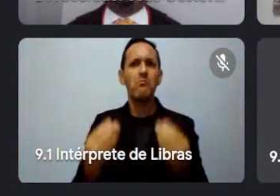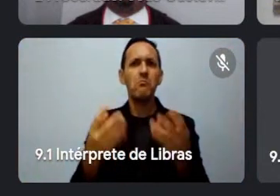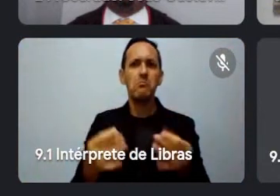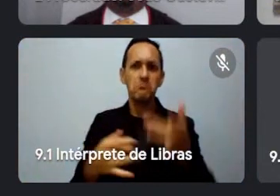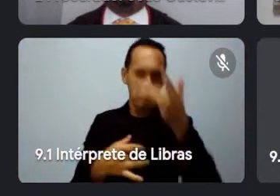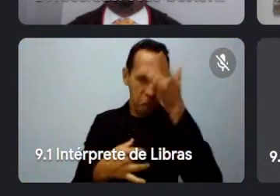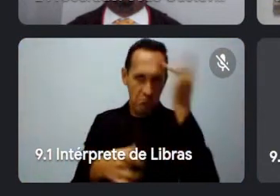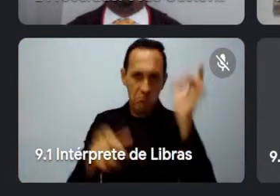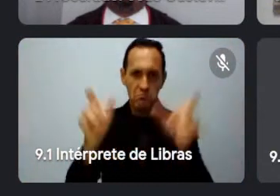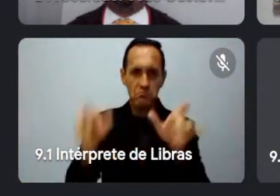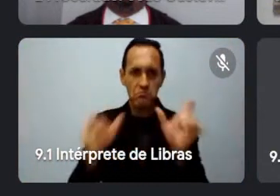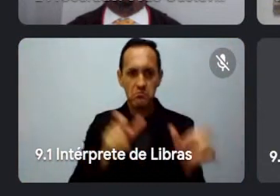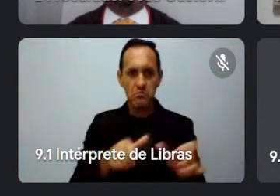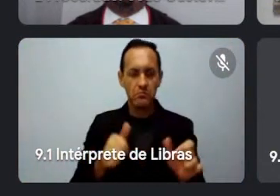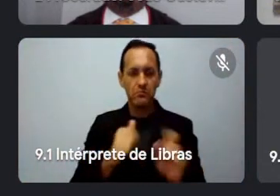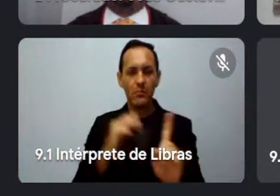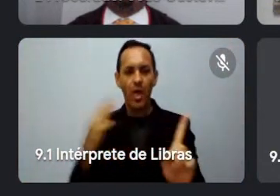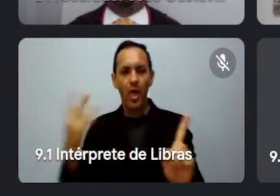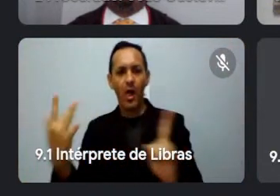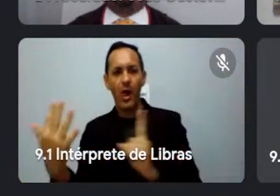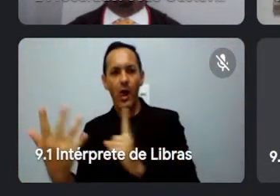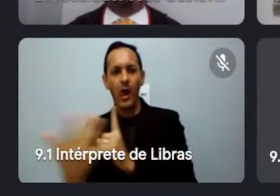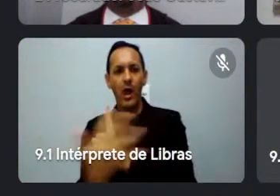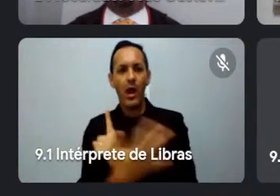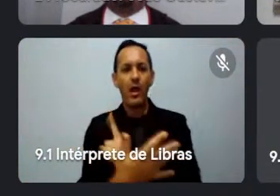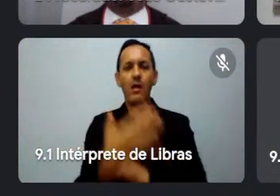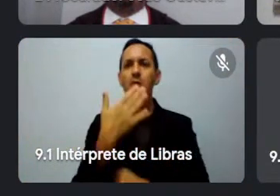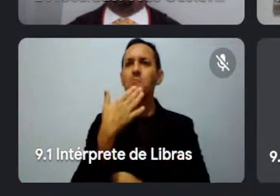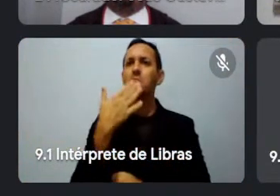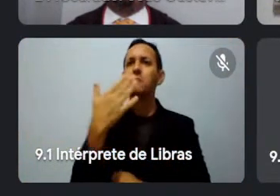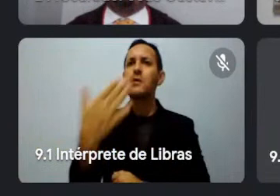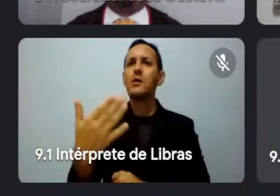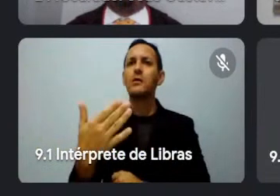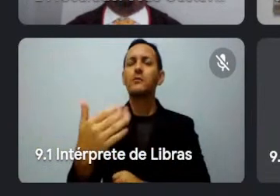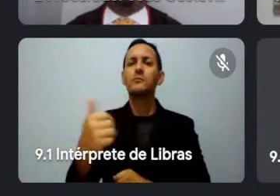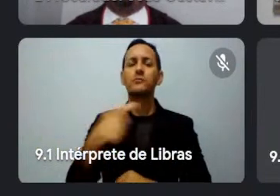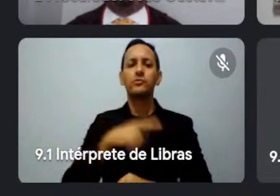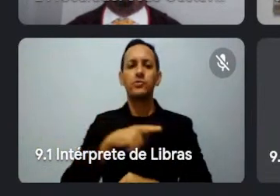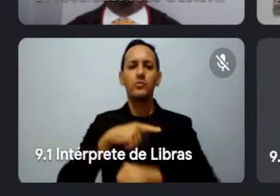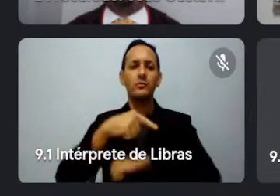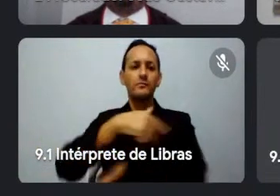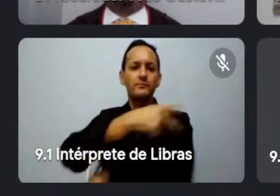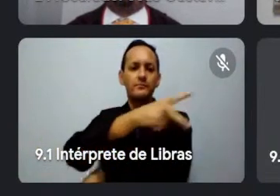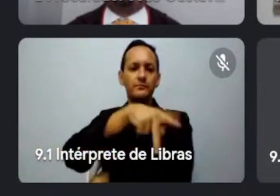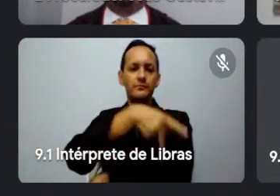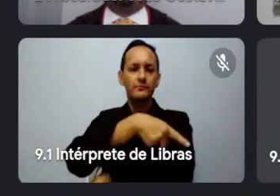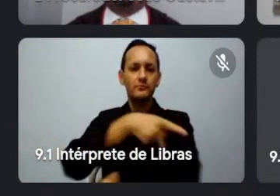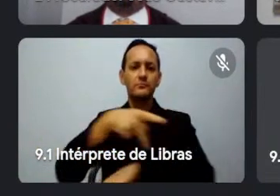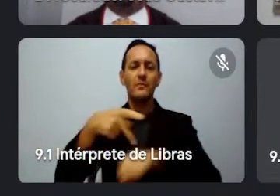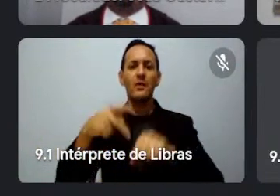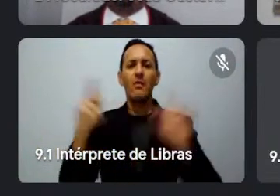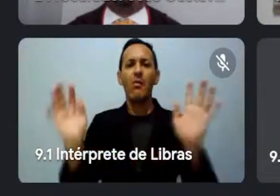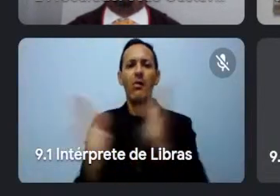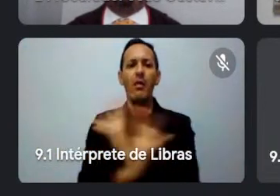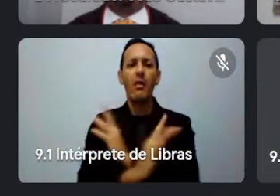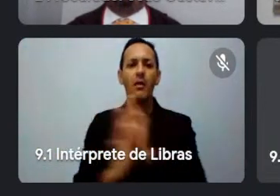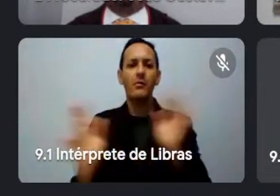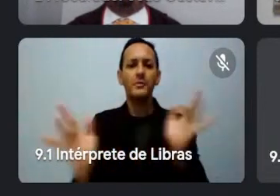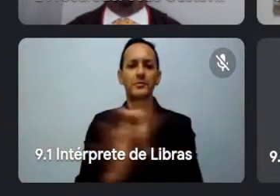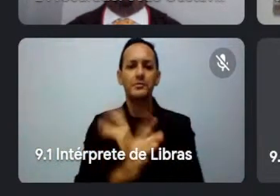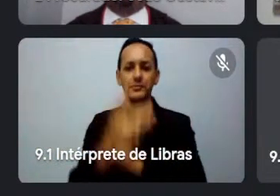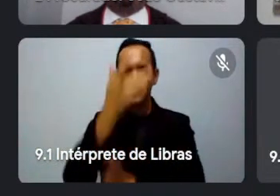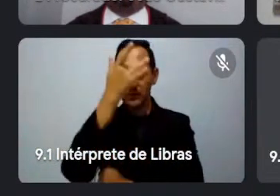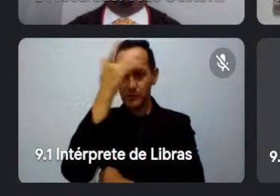tá é havia muita gente em frente a uma praça tinha muita movimentação ao entorno